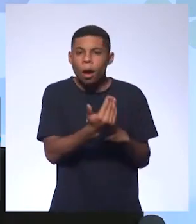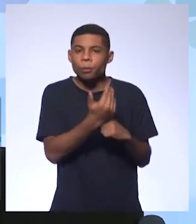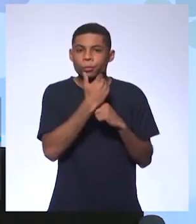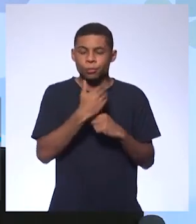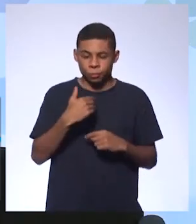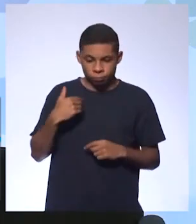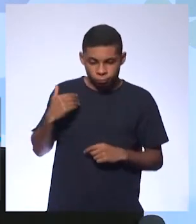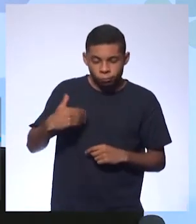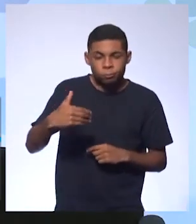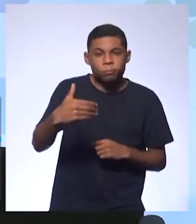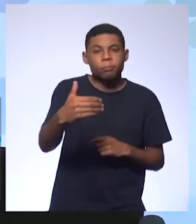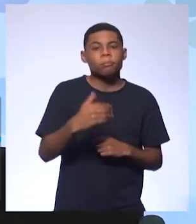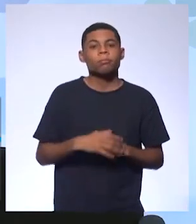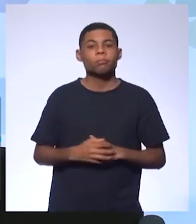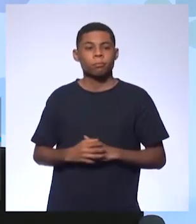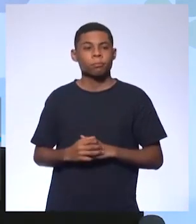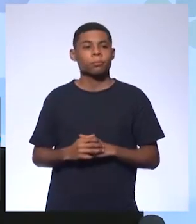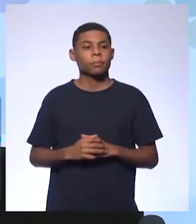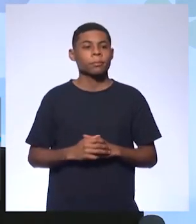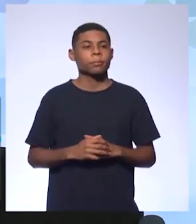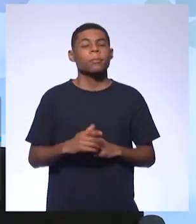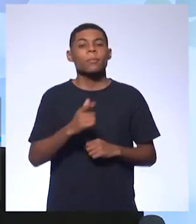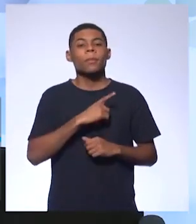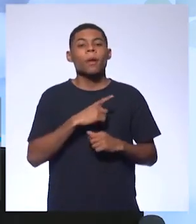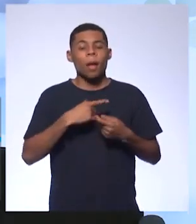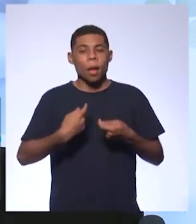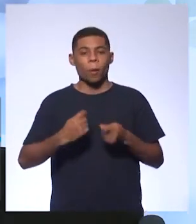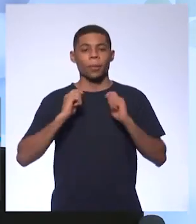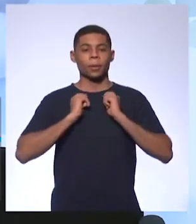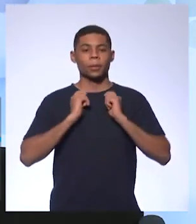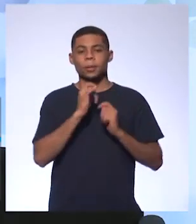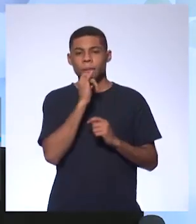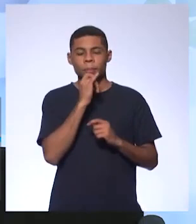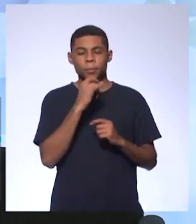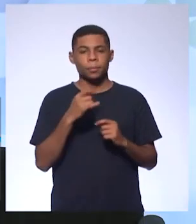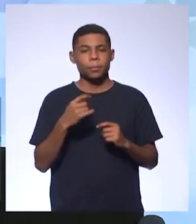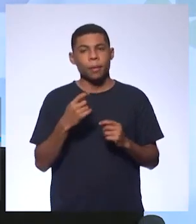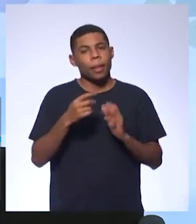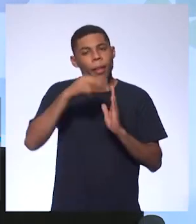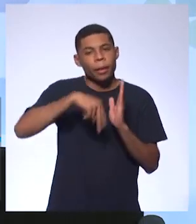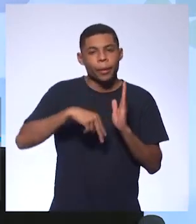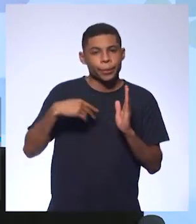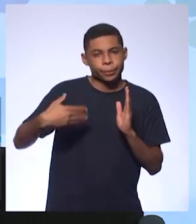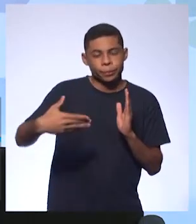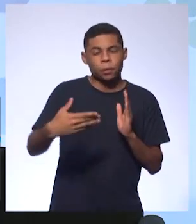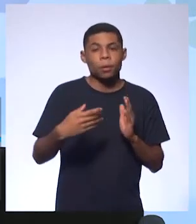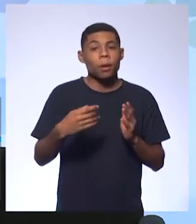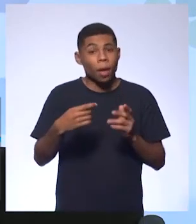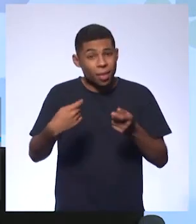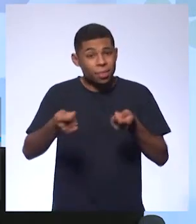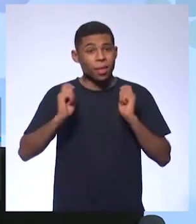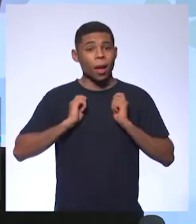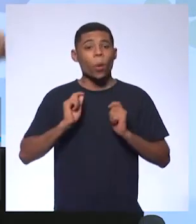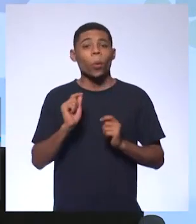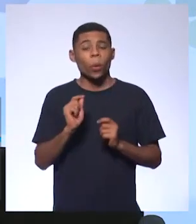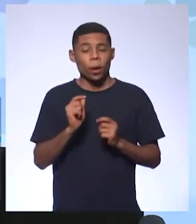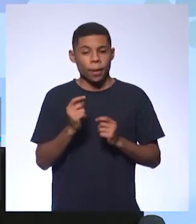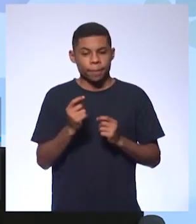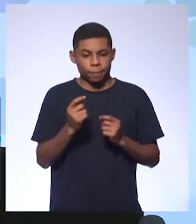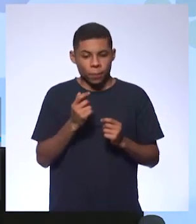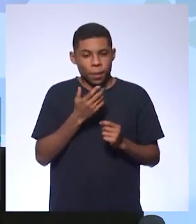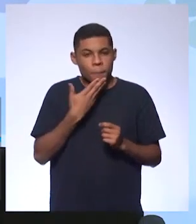ele coloca isso na rotina dele e tem a recompensa. No caso, o hábito da leitura, a recompensa é